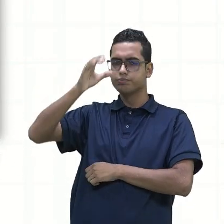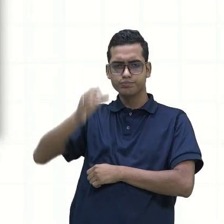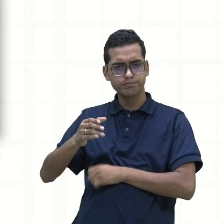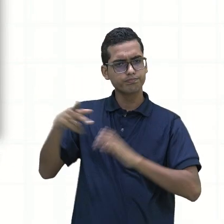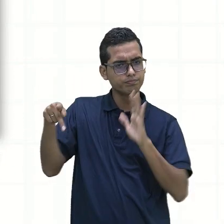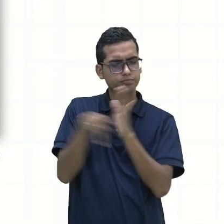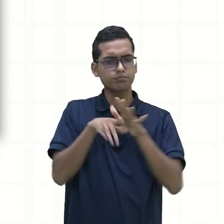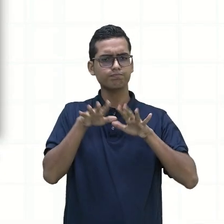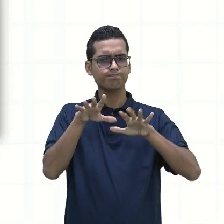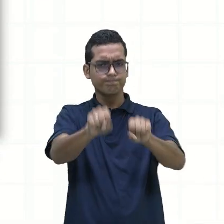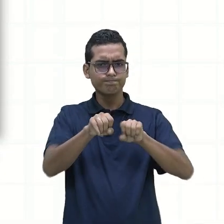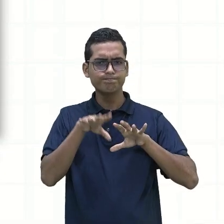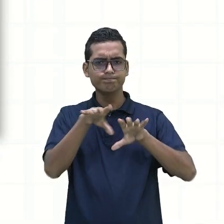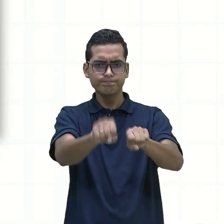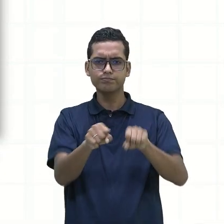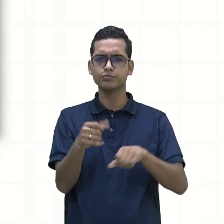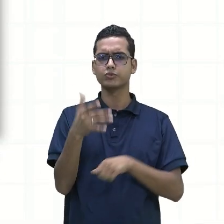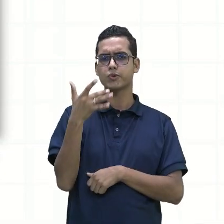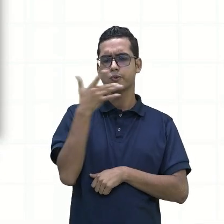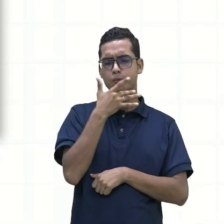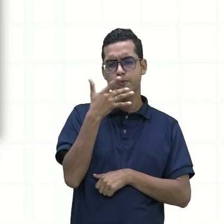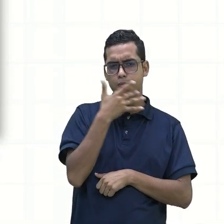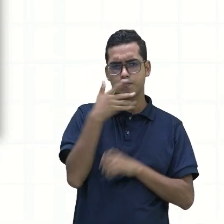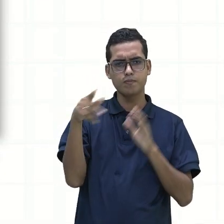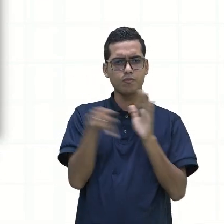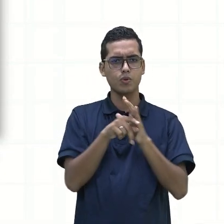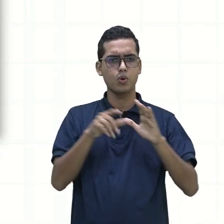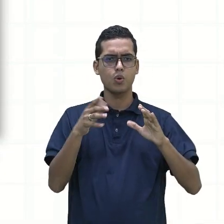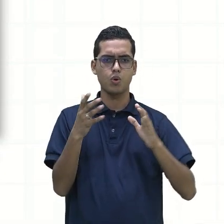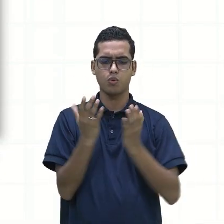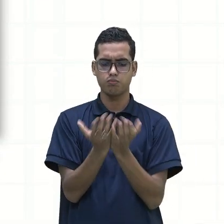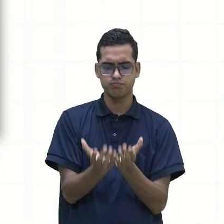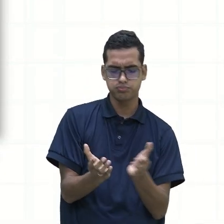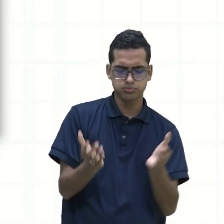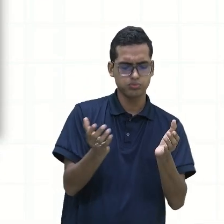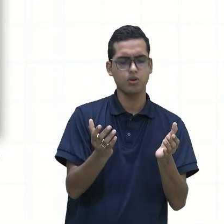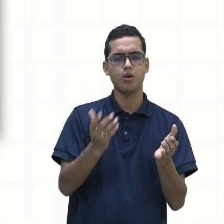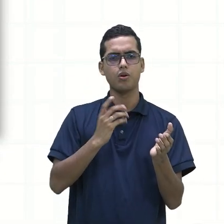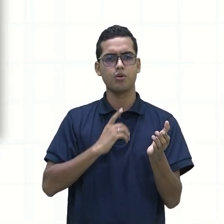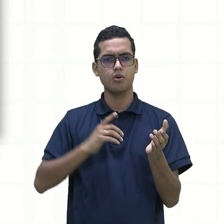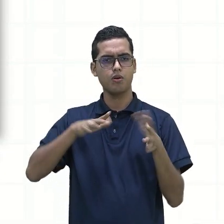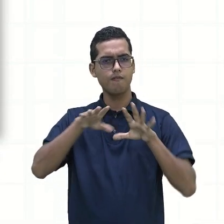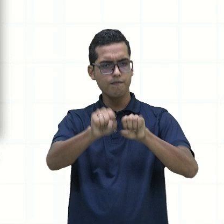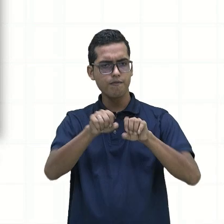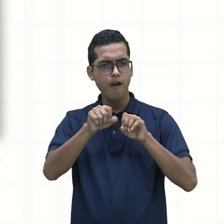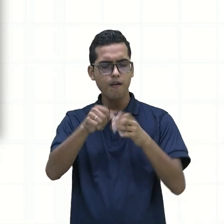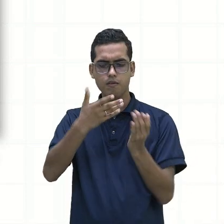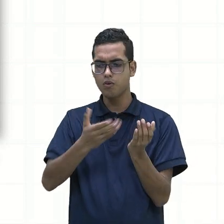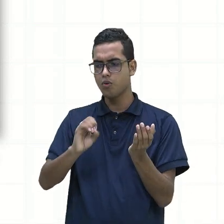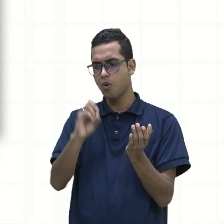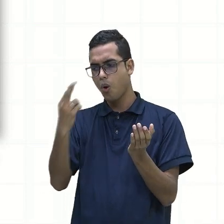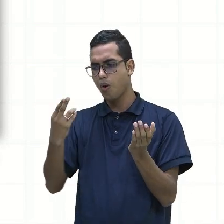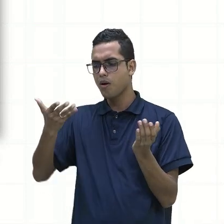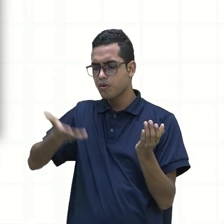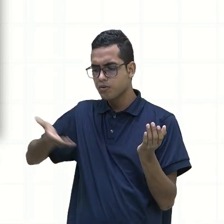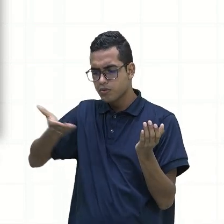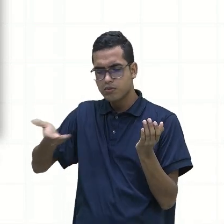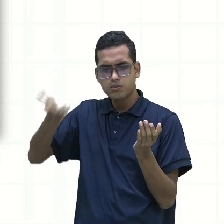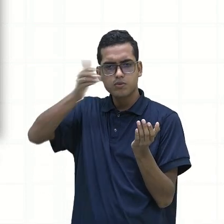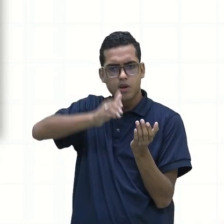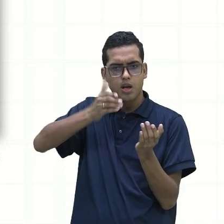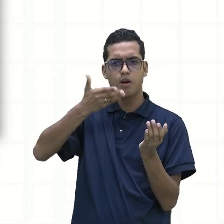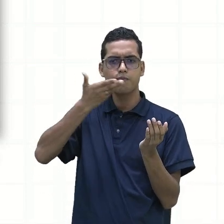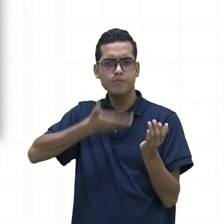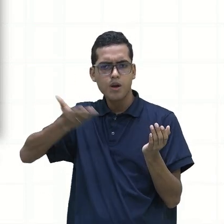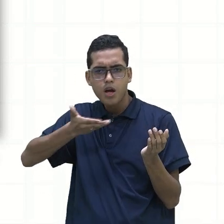ali, aquele vinho, coloco ou farinha, né, ou a tapioca, né, farinha de tapioca, e